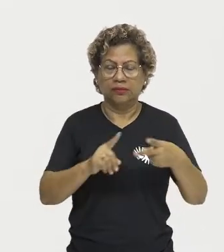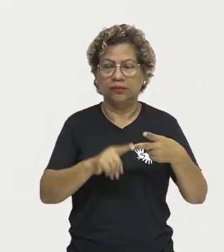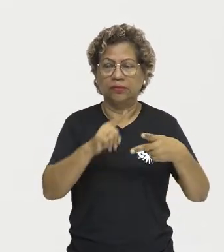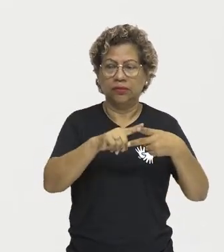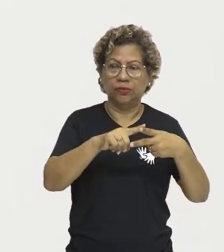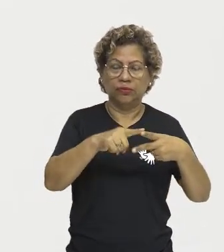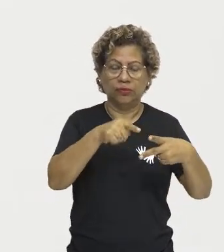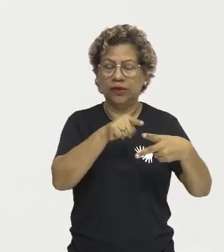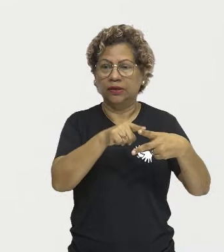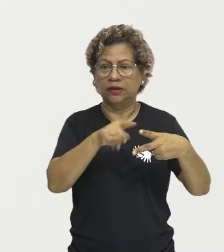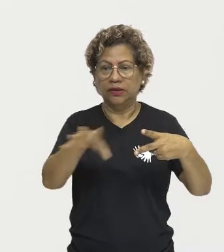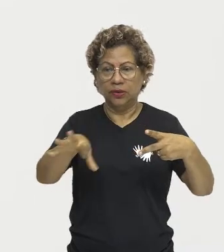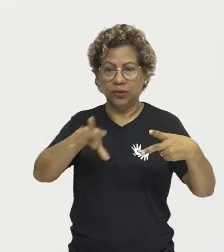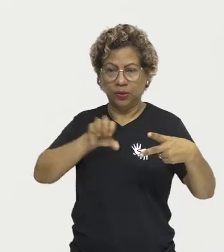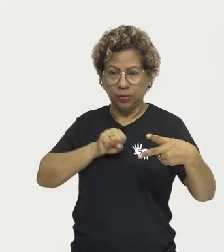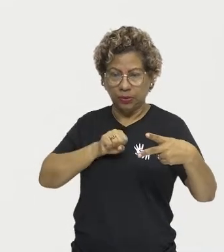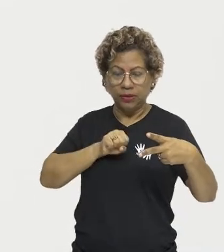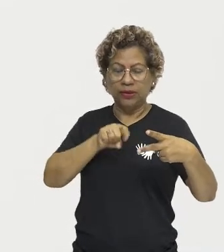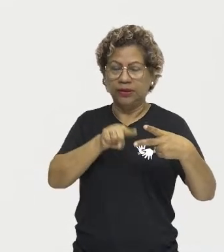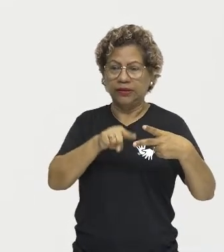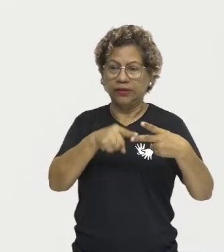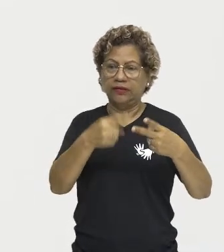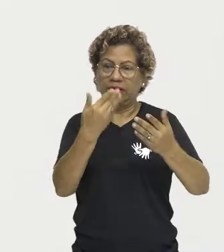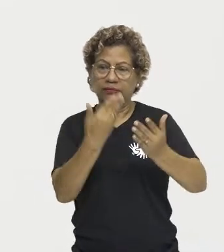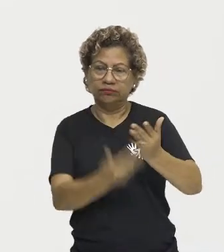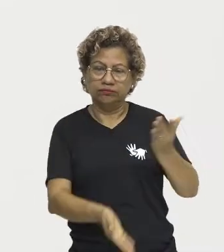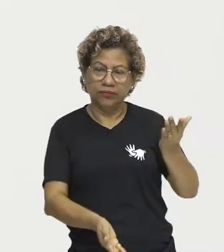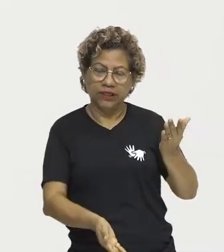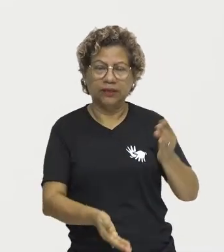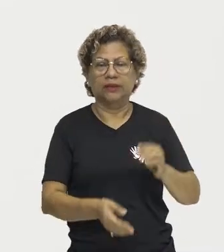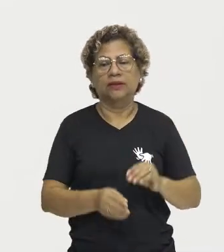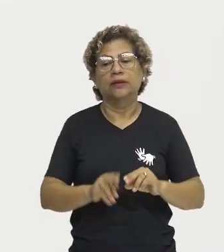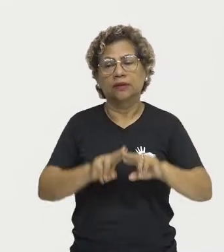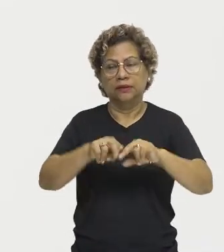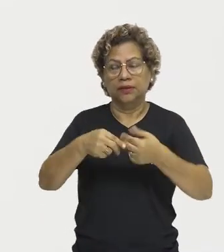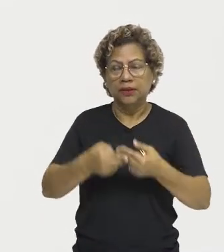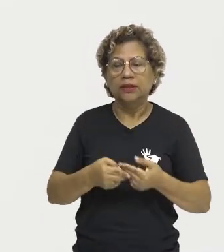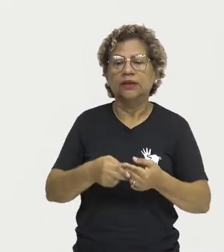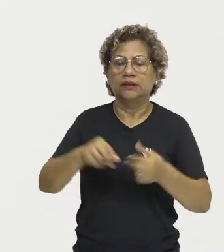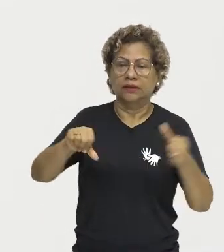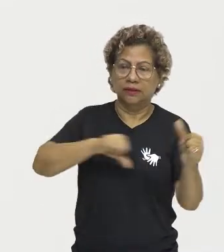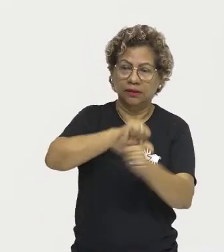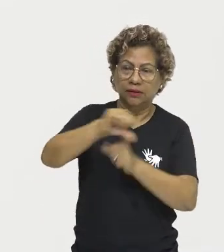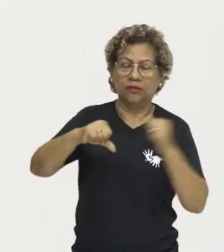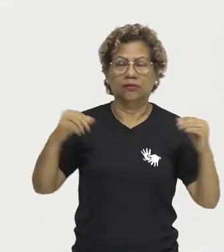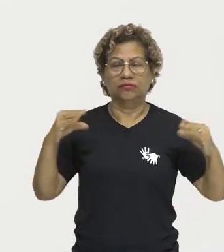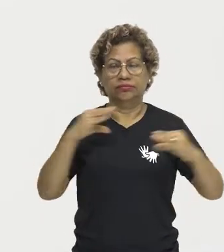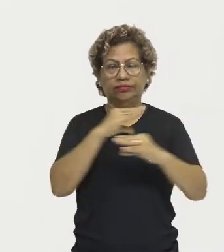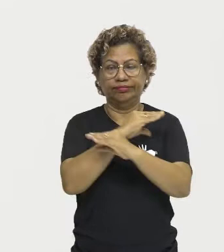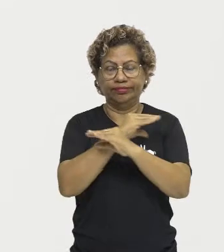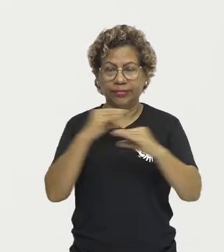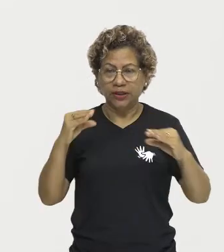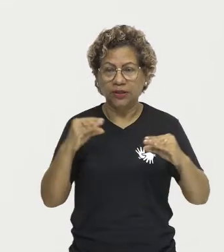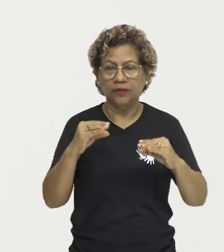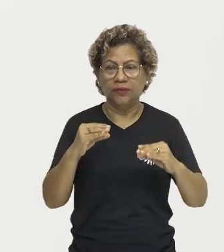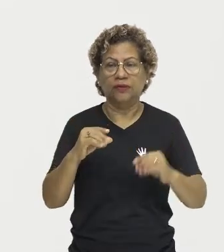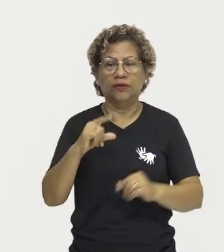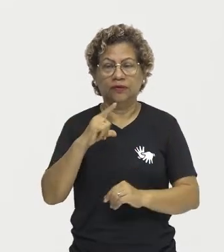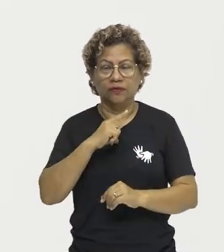e o outro irá receber. Por isto que o princípio das trocas de calor vai me dar o quê?